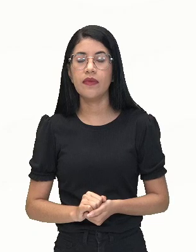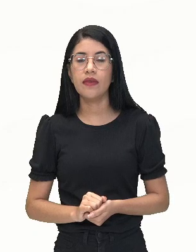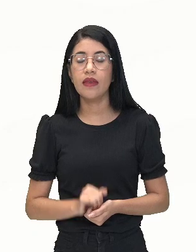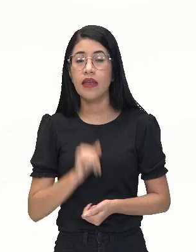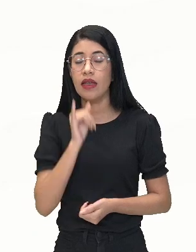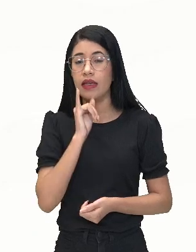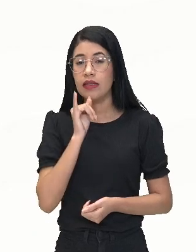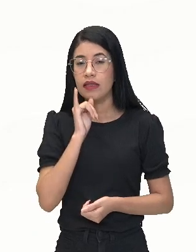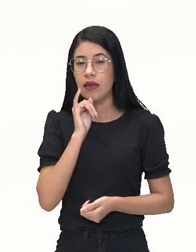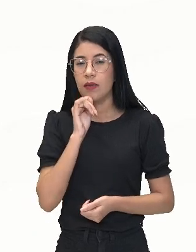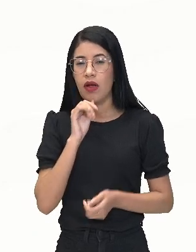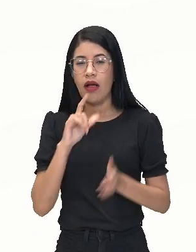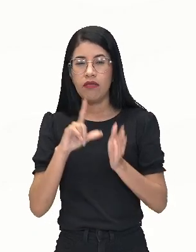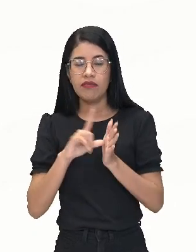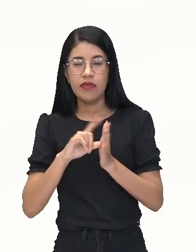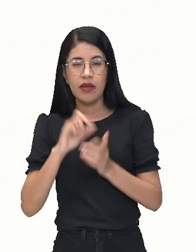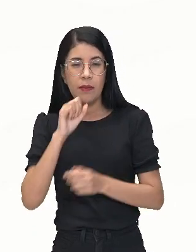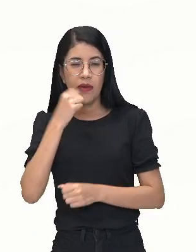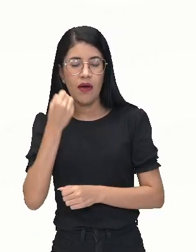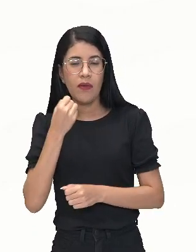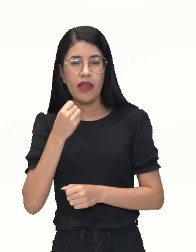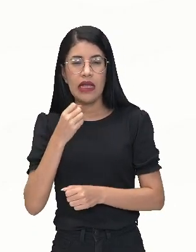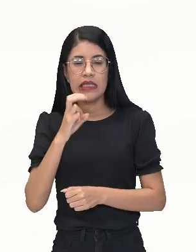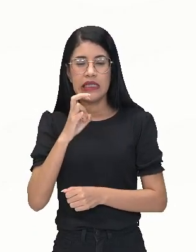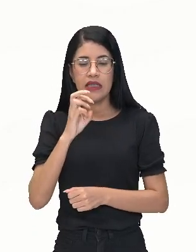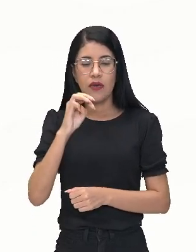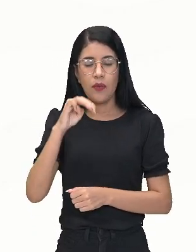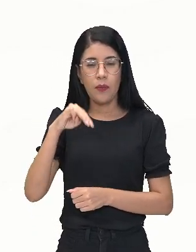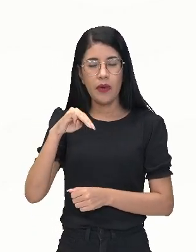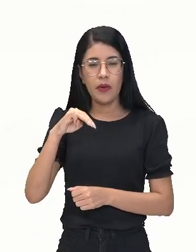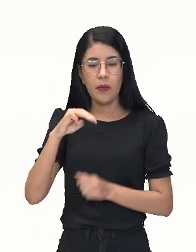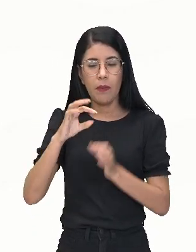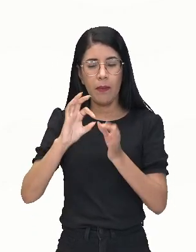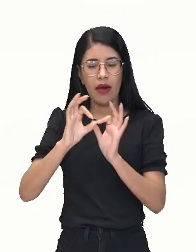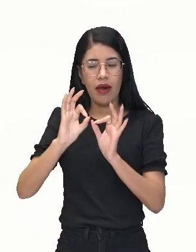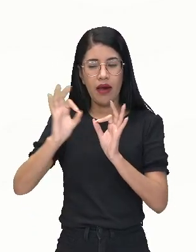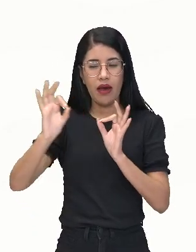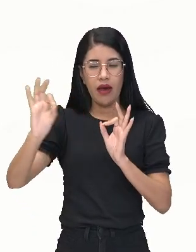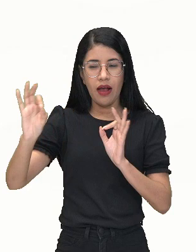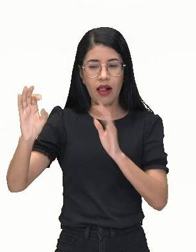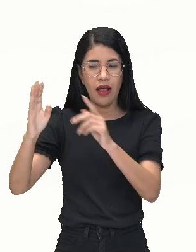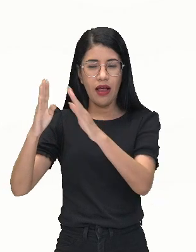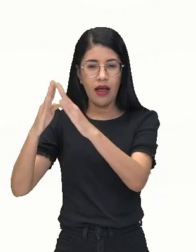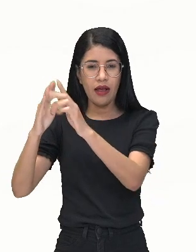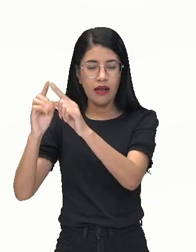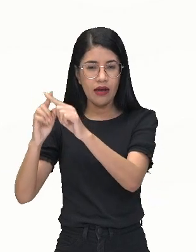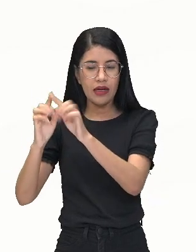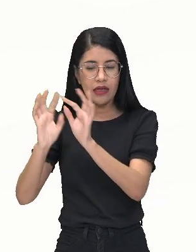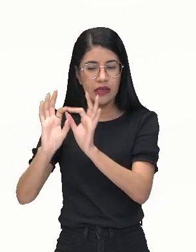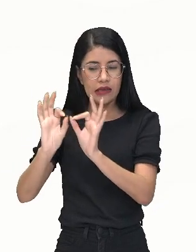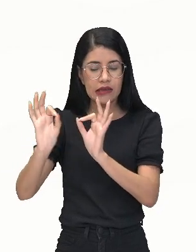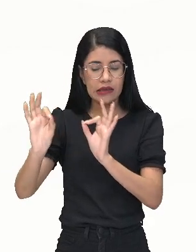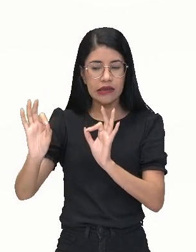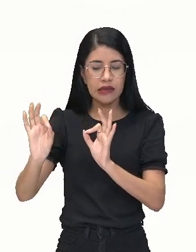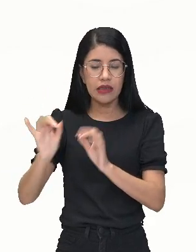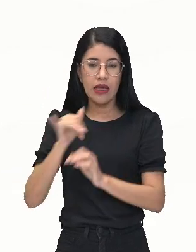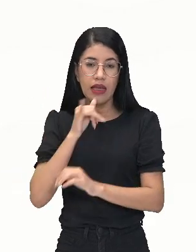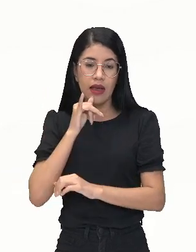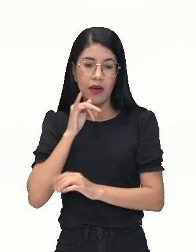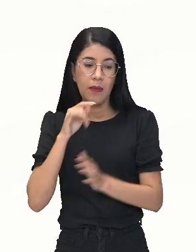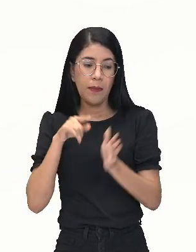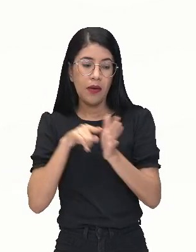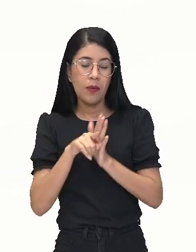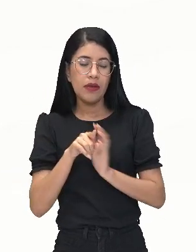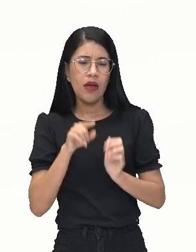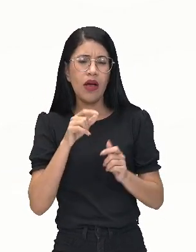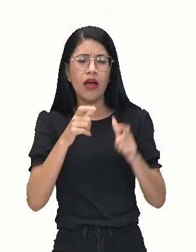padaria está a 5.000 centímetros da igreja, não é isso? Alguém passa na frente da sua casa, pergunta onde que é